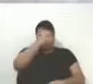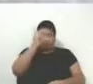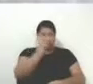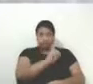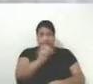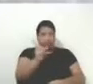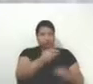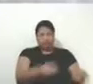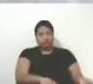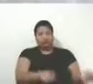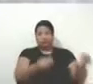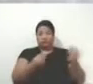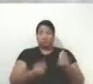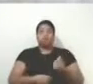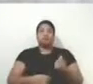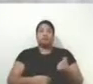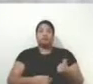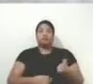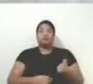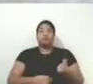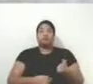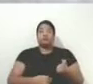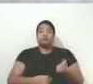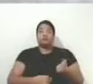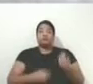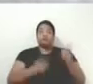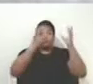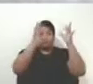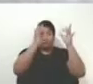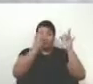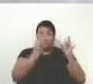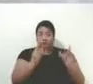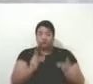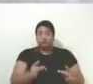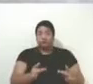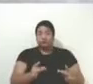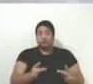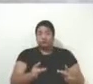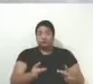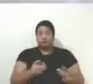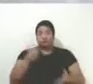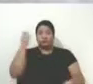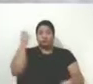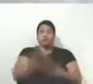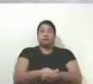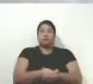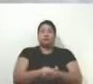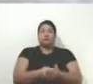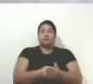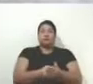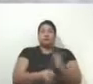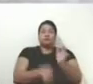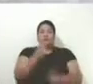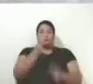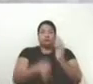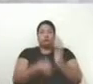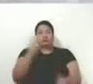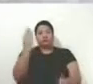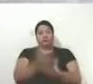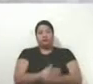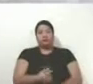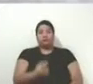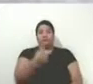quais foram os valores detalhados, relacionados a sentenças judiciais de um milhão e meio que foram pagas no ano de